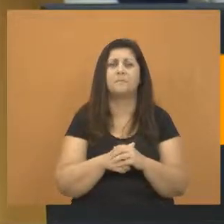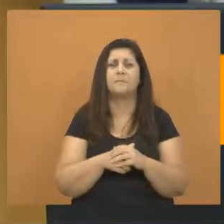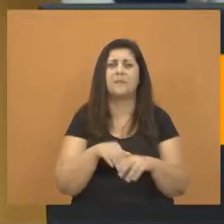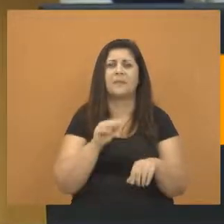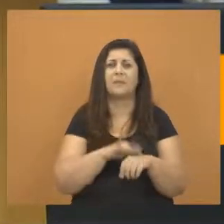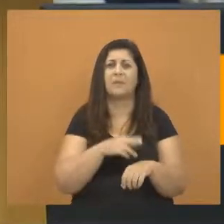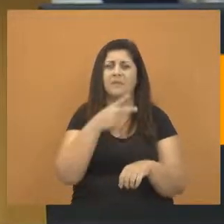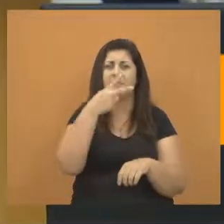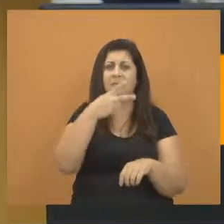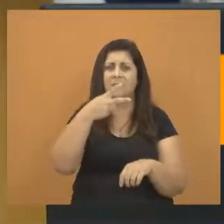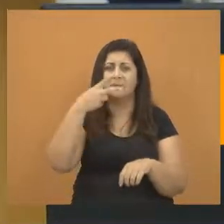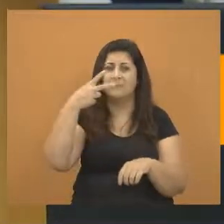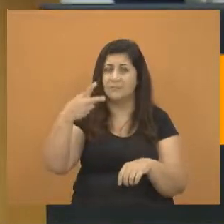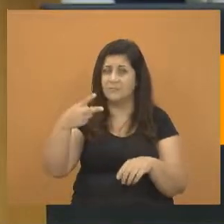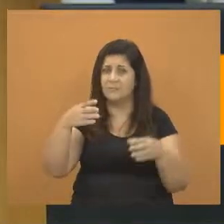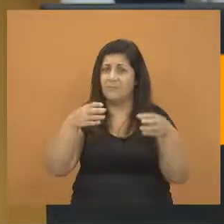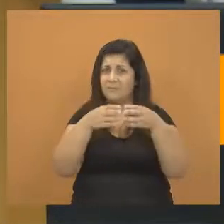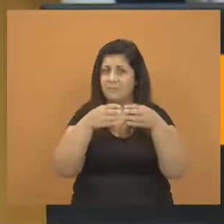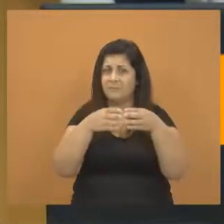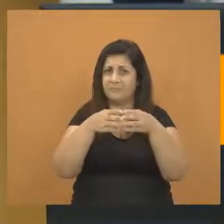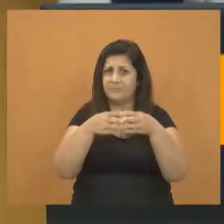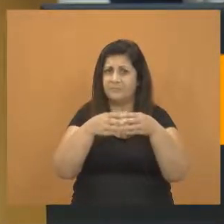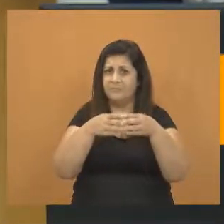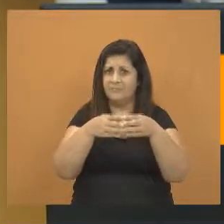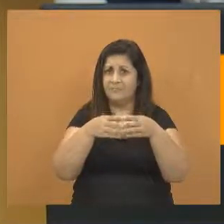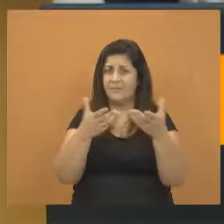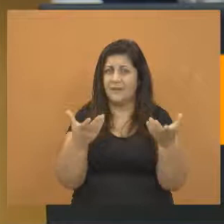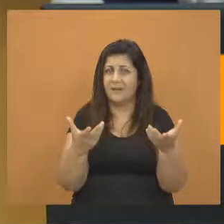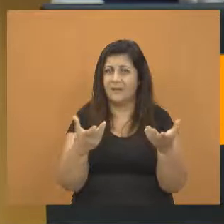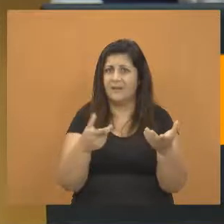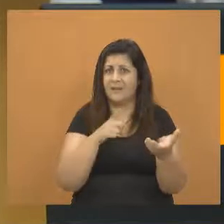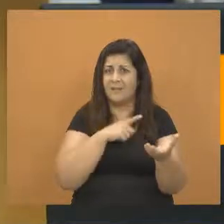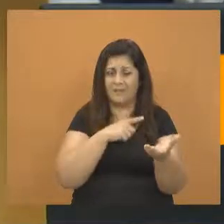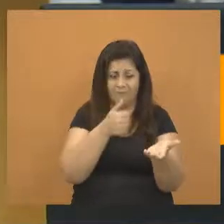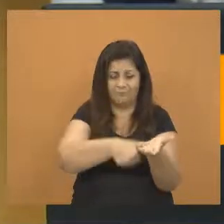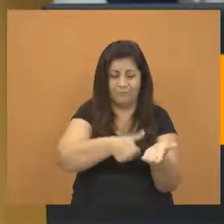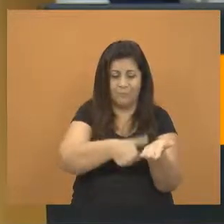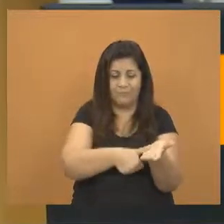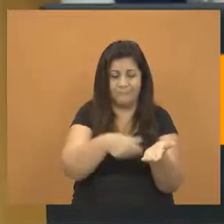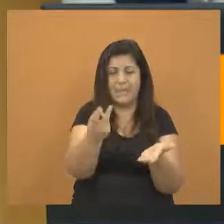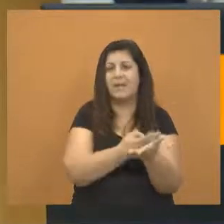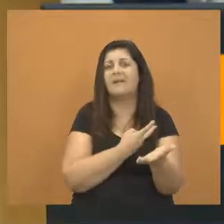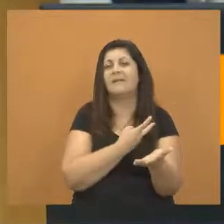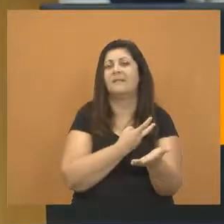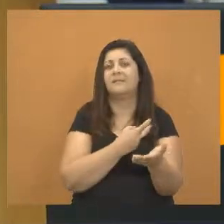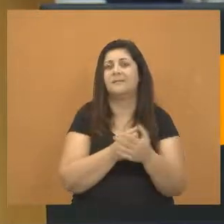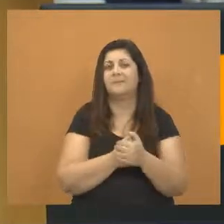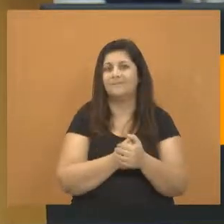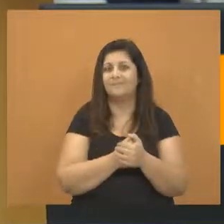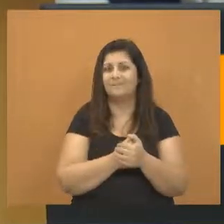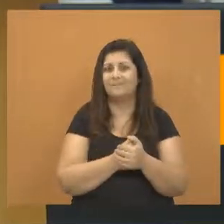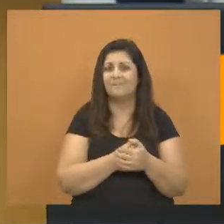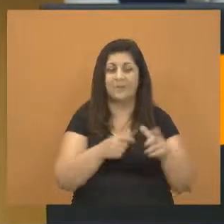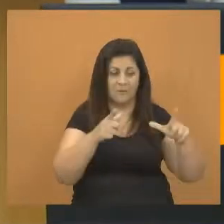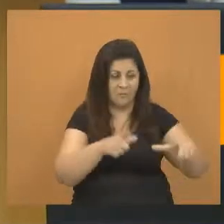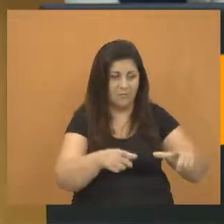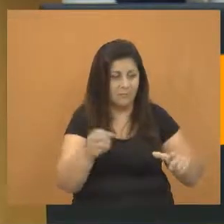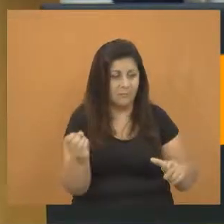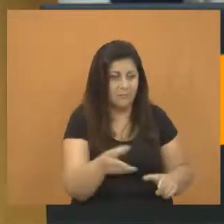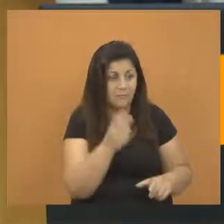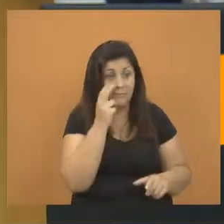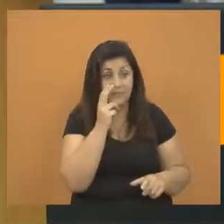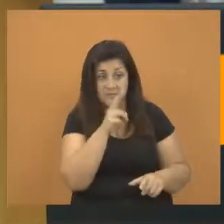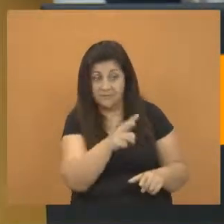22 bairros, em questão irregular. Fora as ocupações novas que nós estamos vendo no